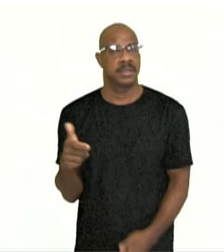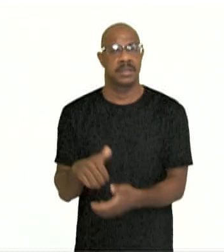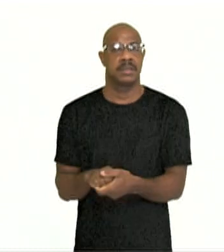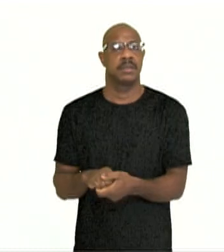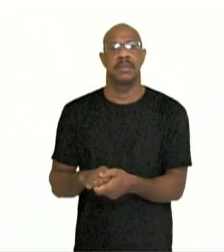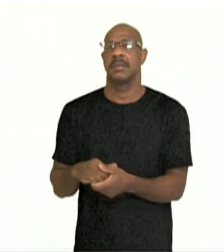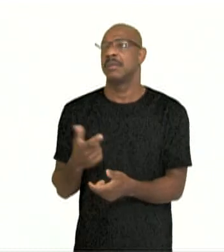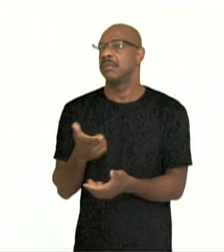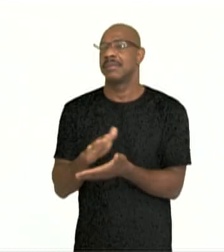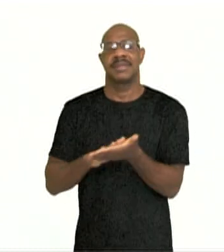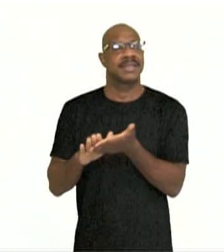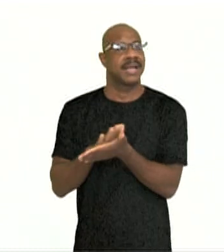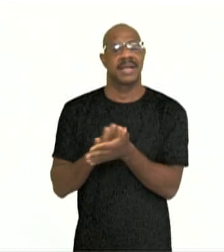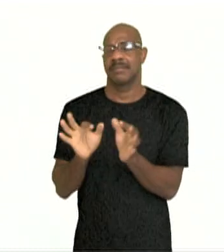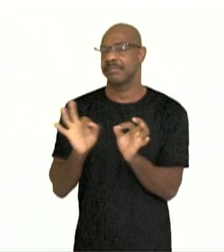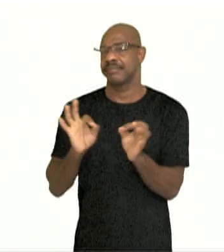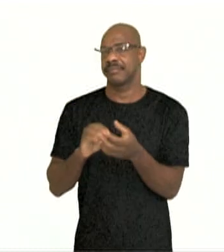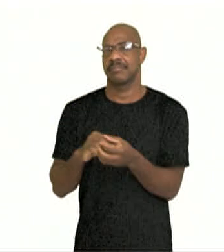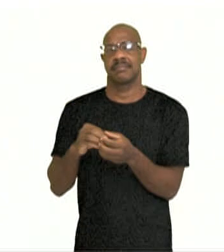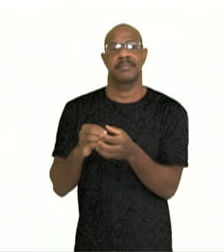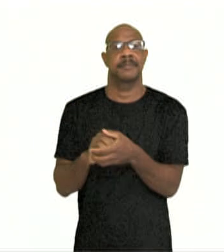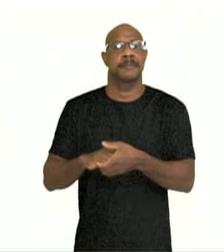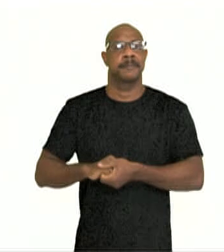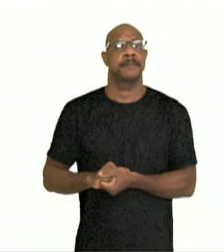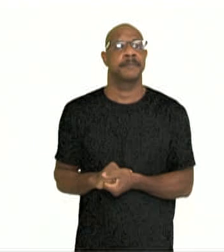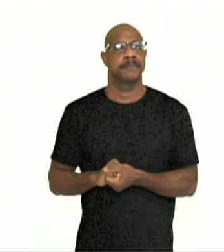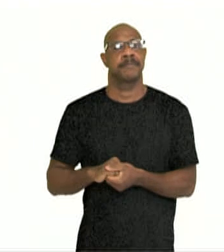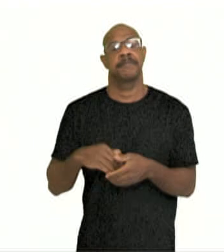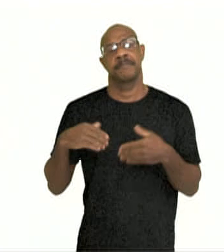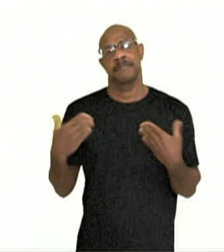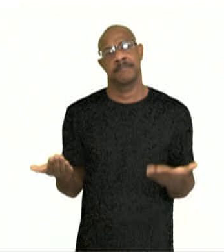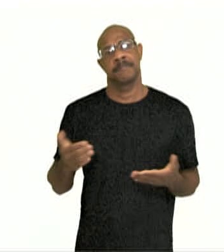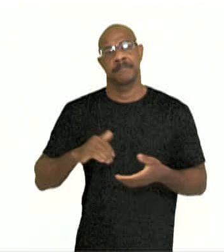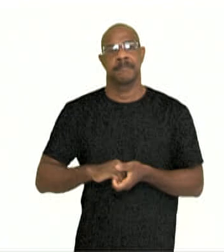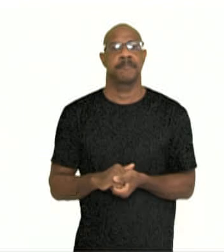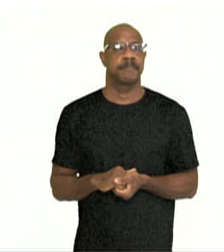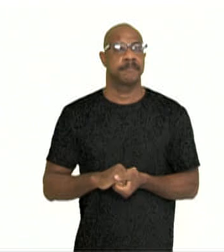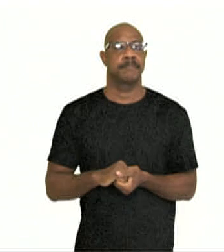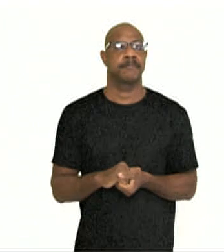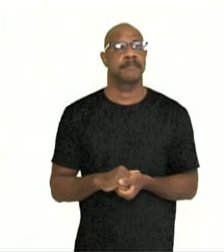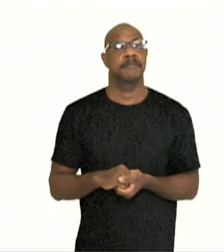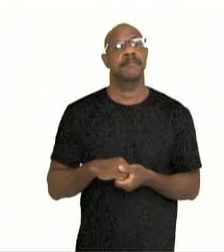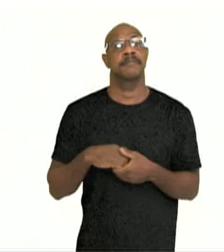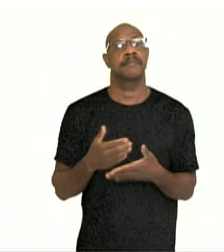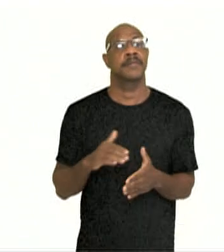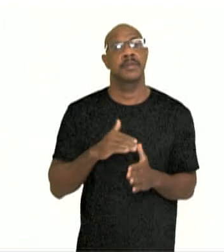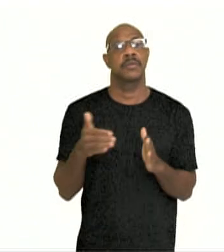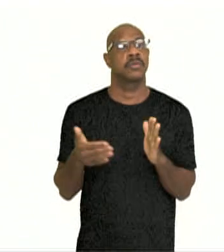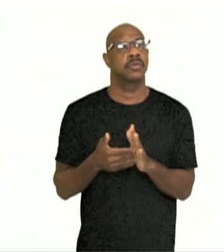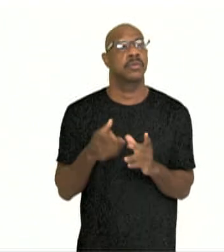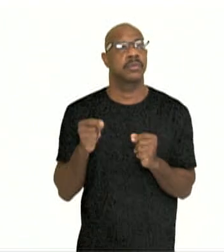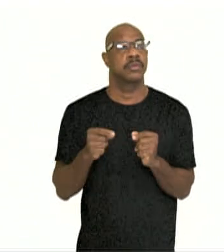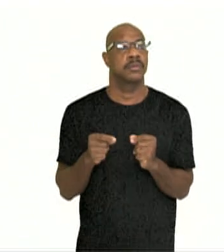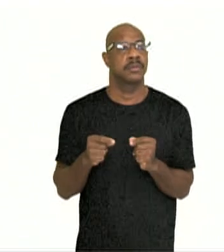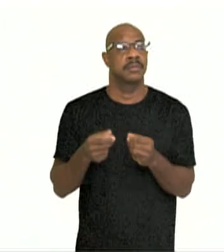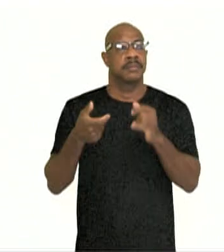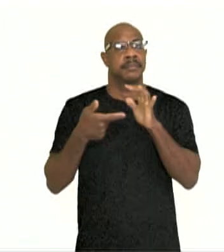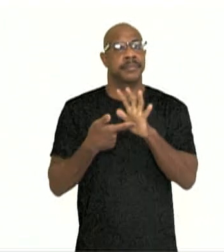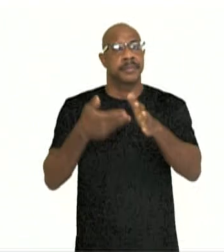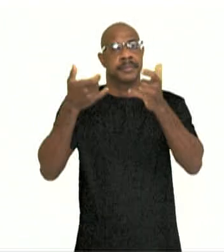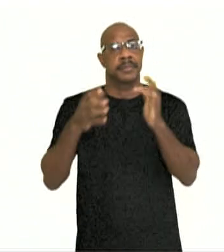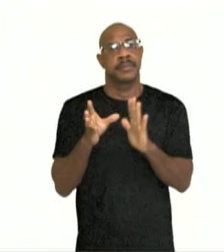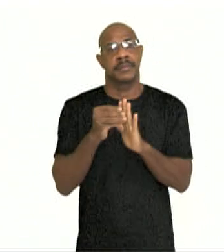polar com polar ou apolar com apolar. Muito bem, agora, mediante toda essa exposição